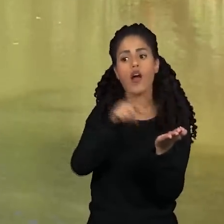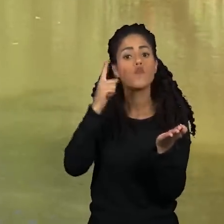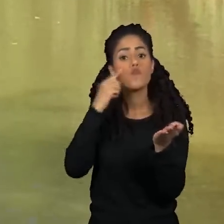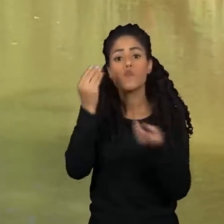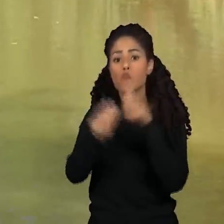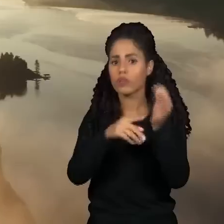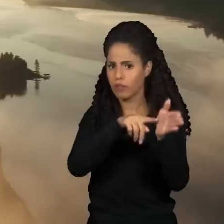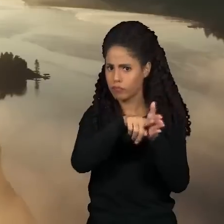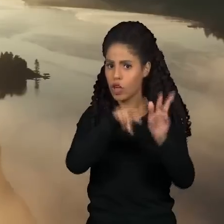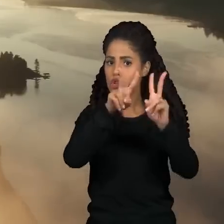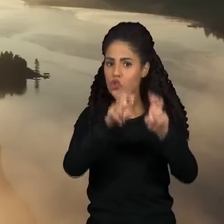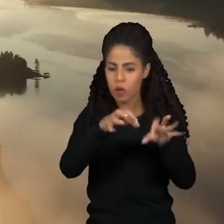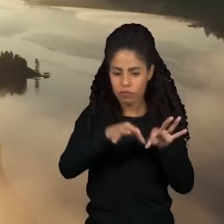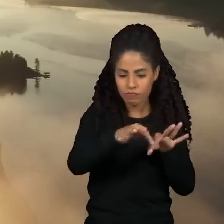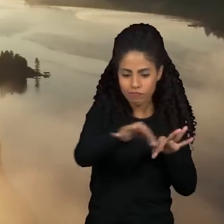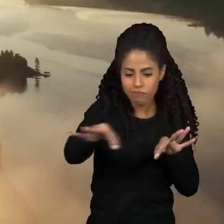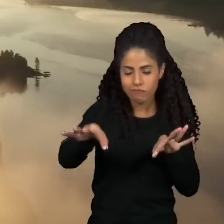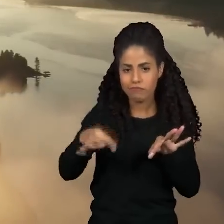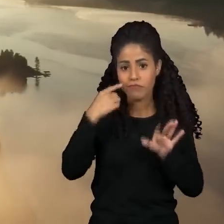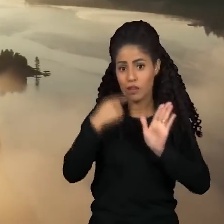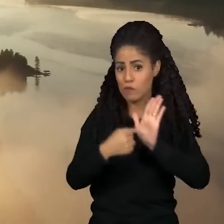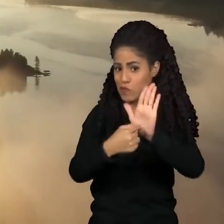de Geofísica.